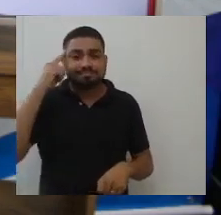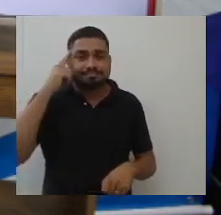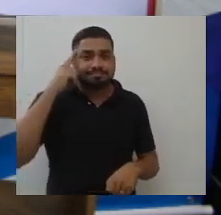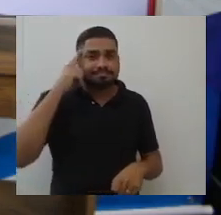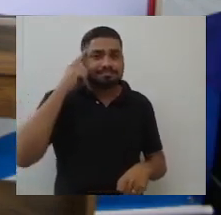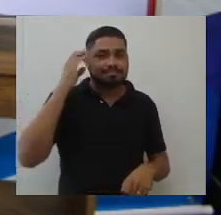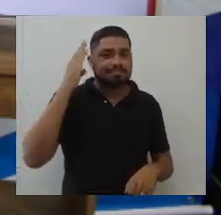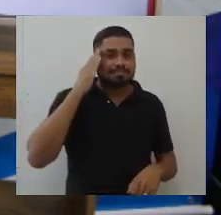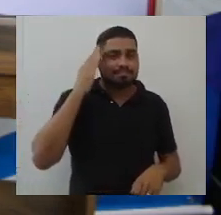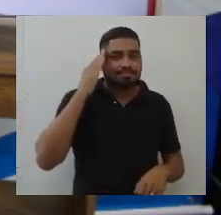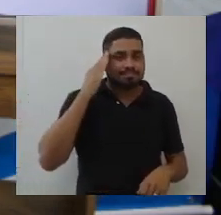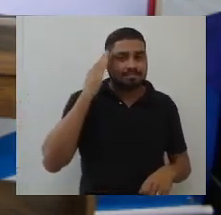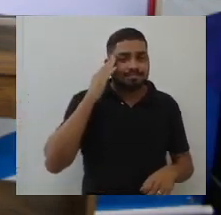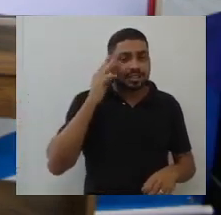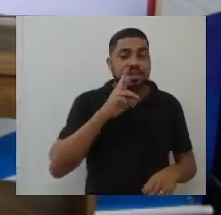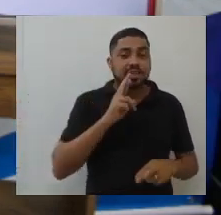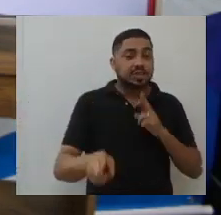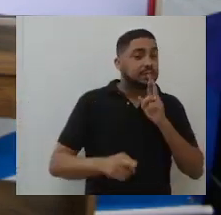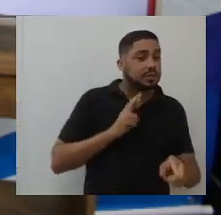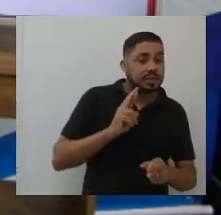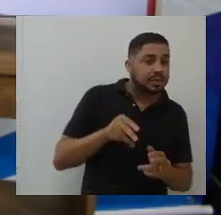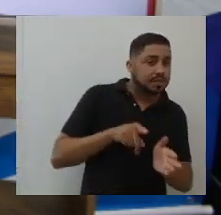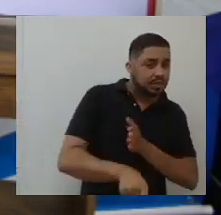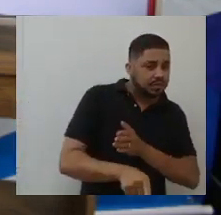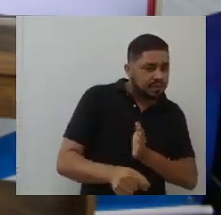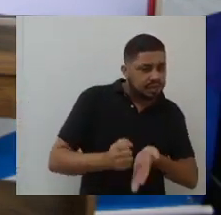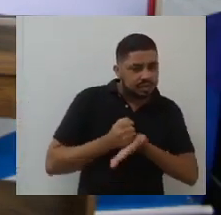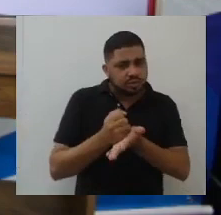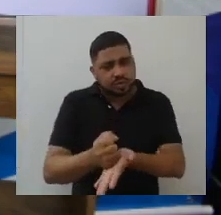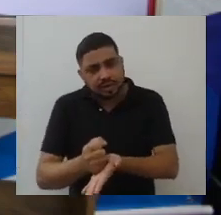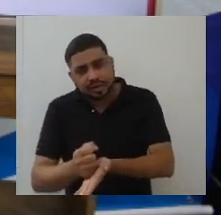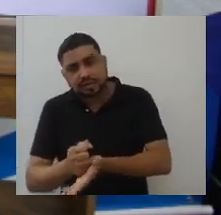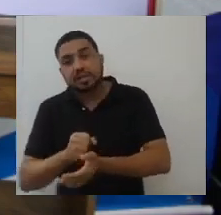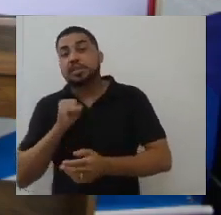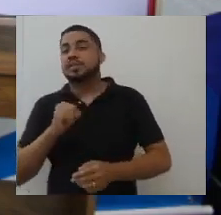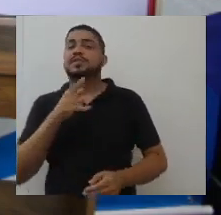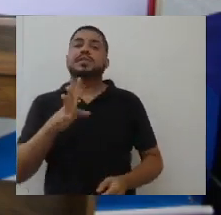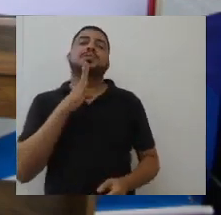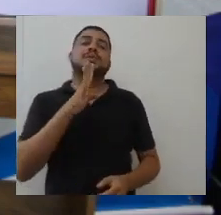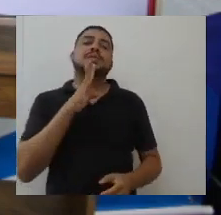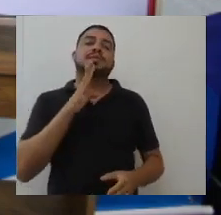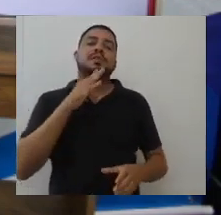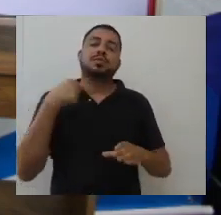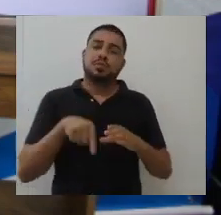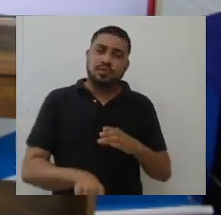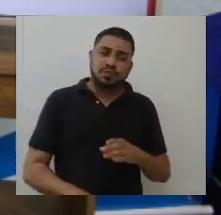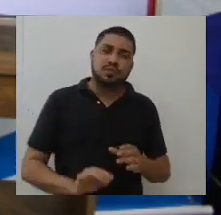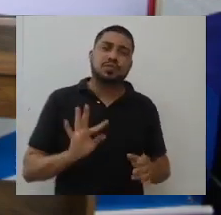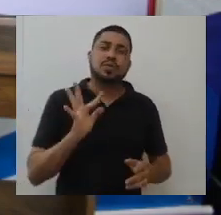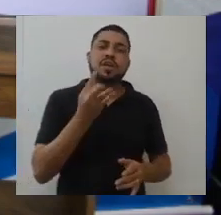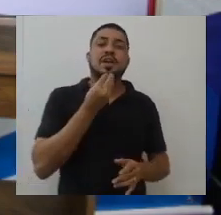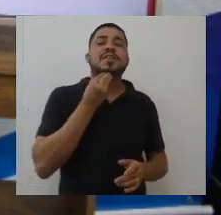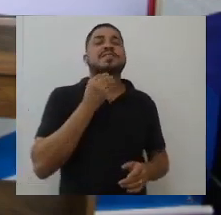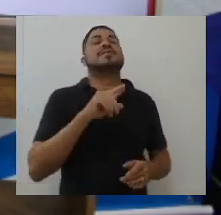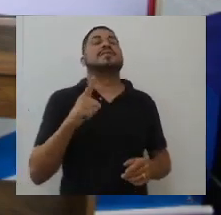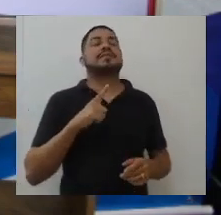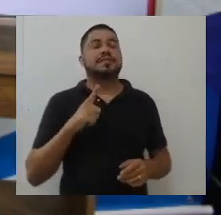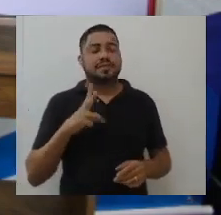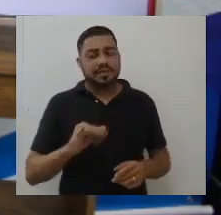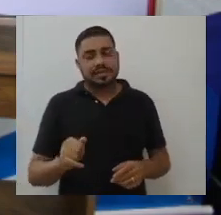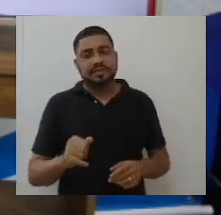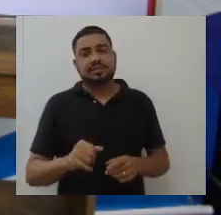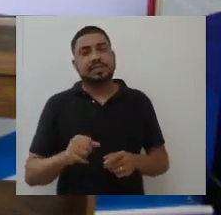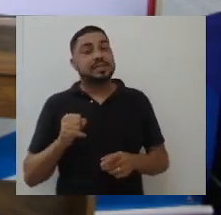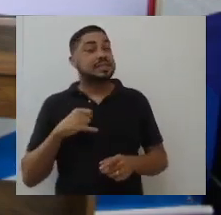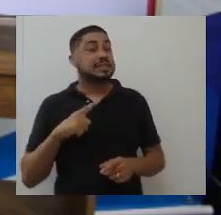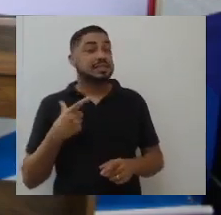de responder as perguntas, isso vai te ajudar ou vai te atrapalhar? Se você tem conhecimento, vai te ajudar bastante, sem dúvida. Mas se você não tem, isso pode acabar